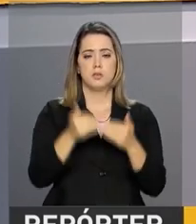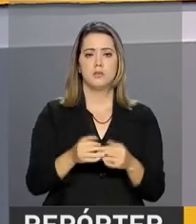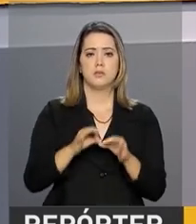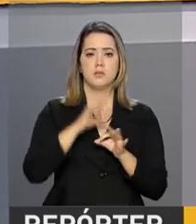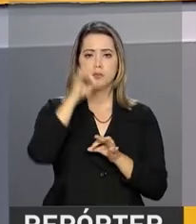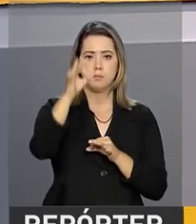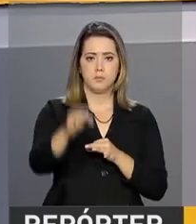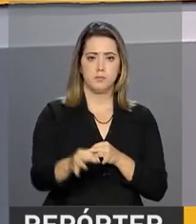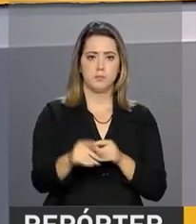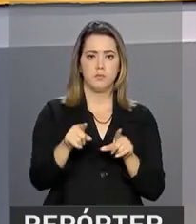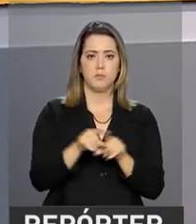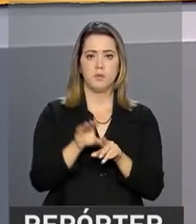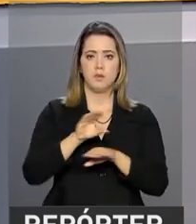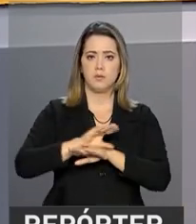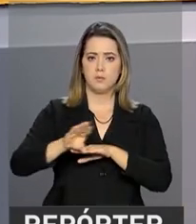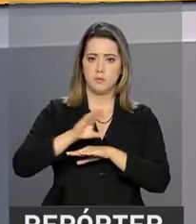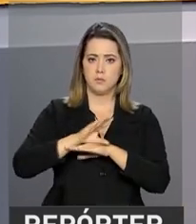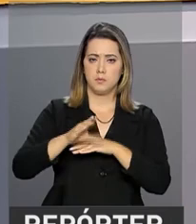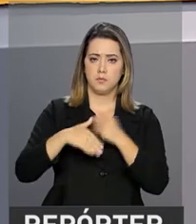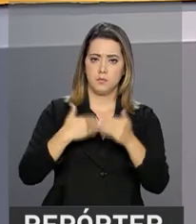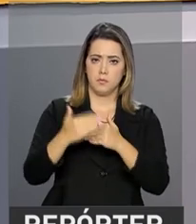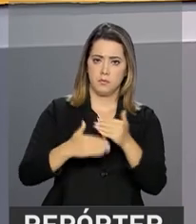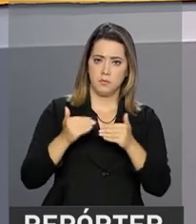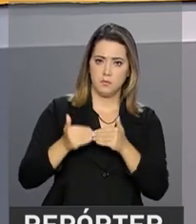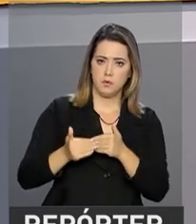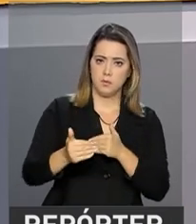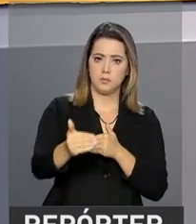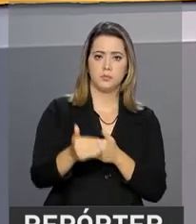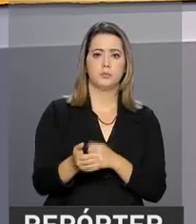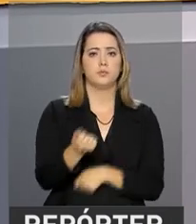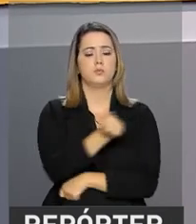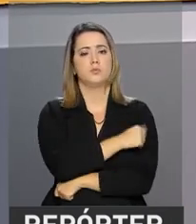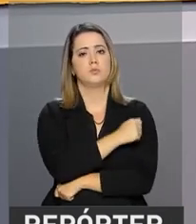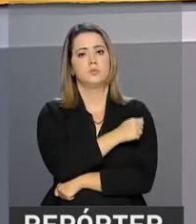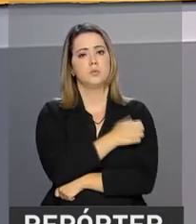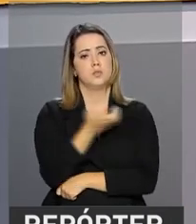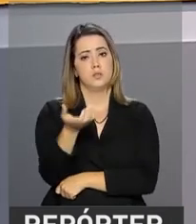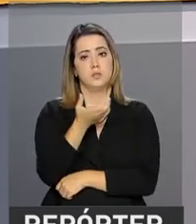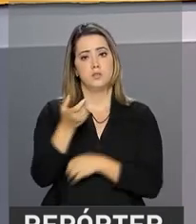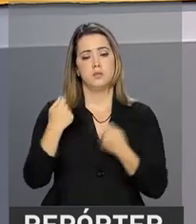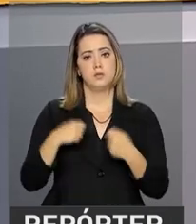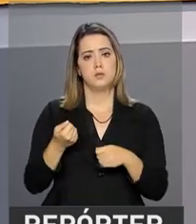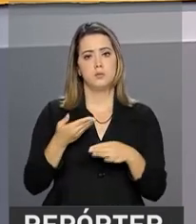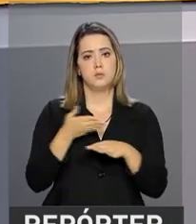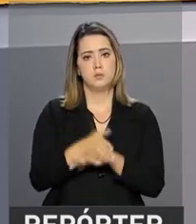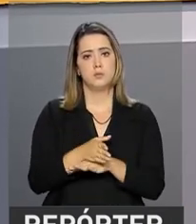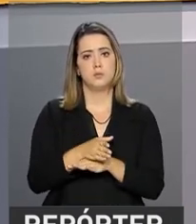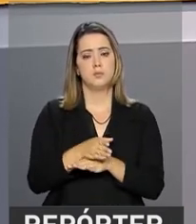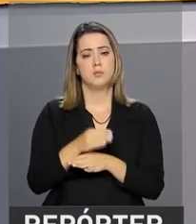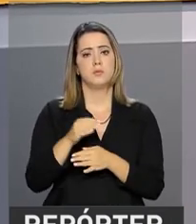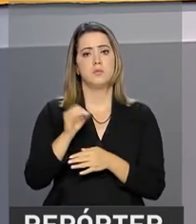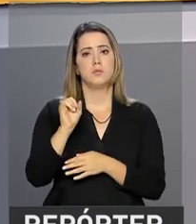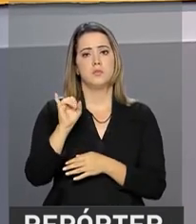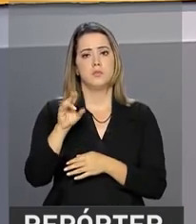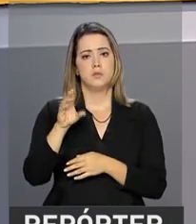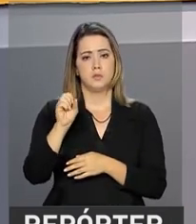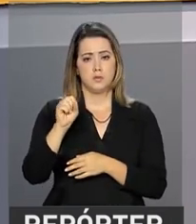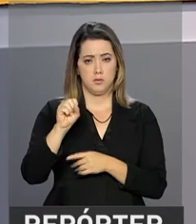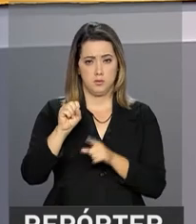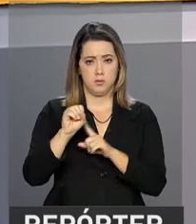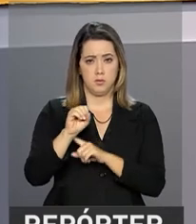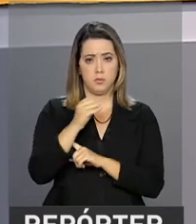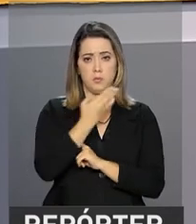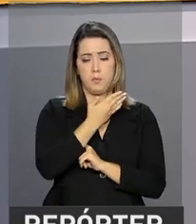à distância, em cursos de formação inicial e continuada. Estudantes interessados devem se inscrever pelo Sistema Nacional